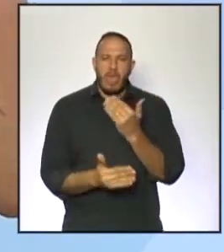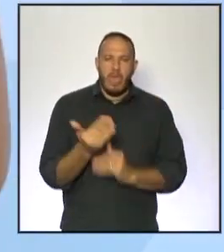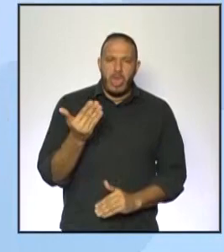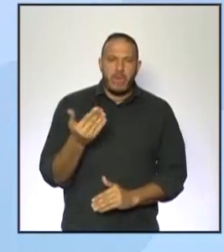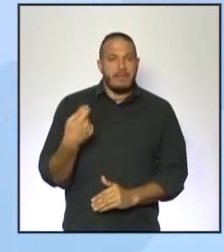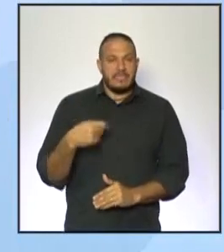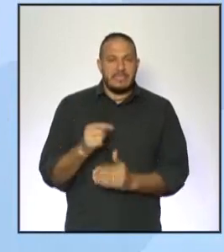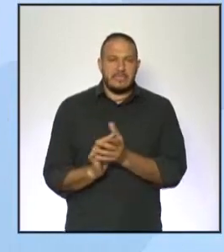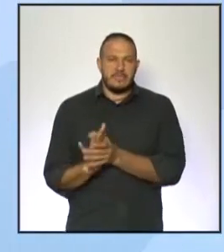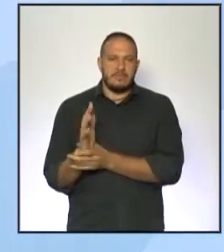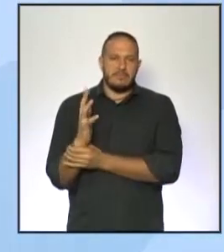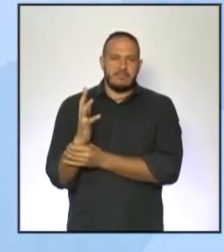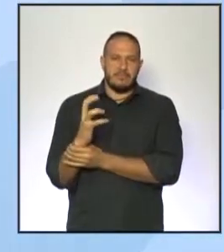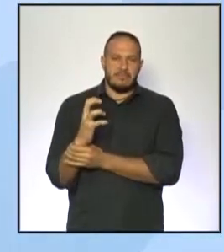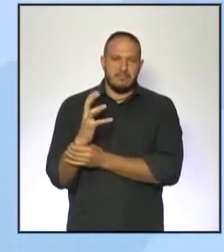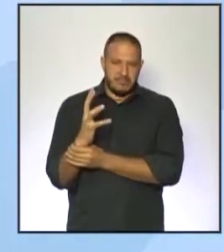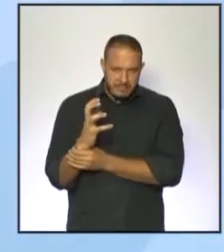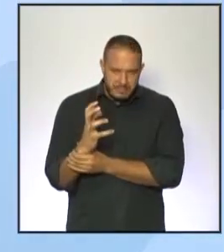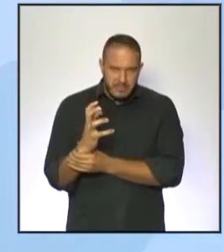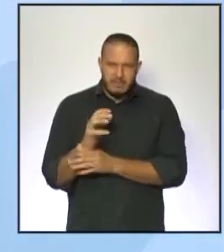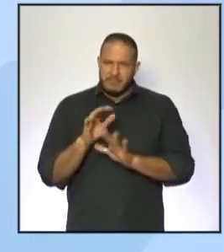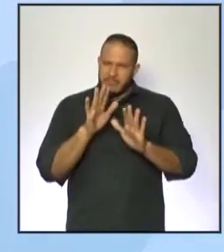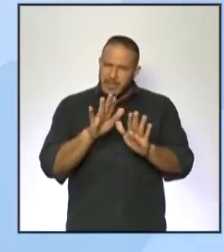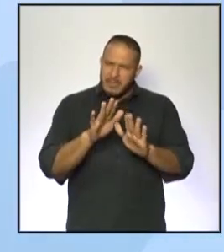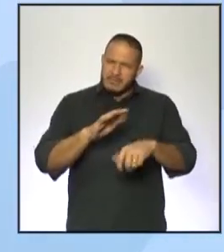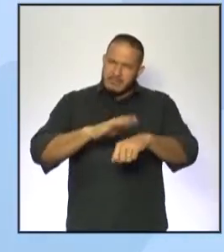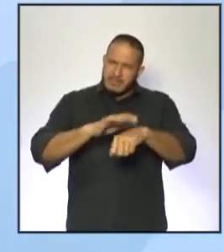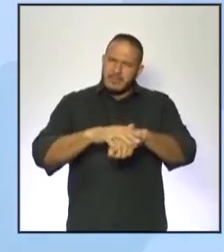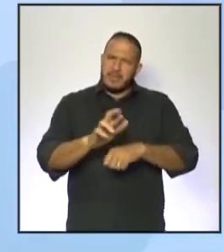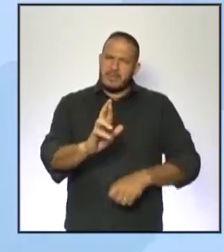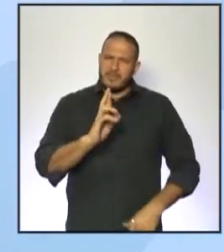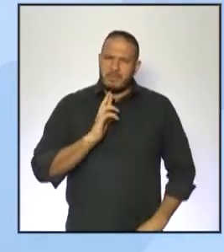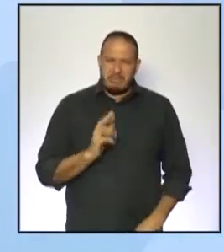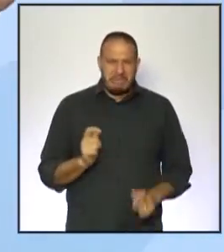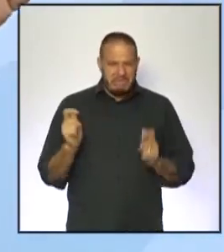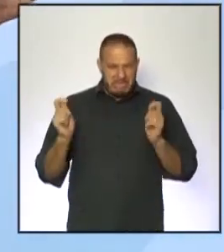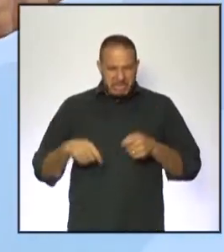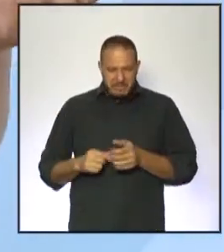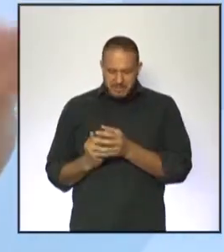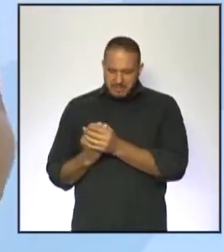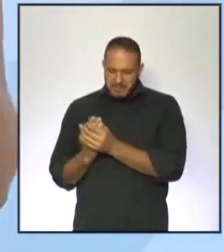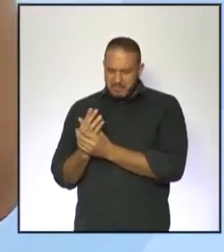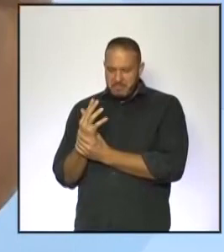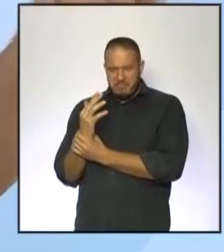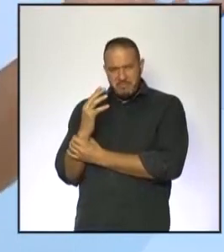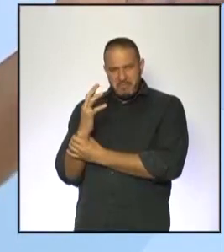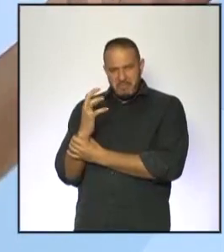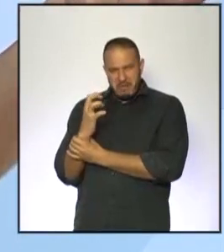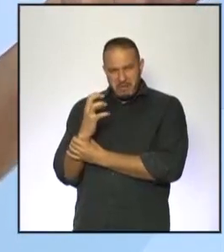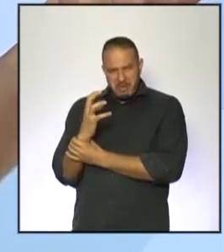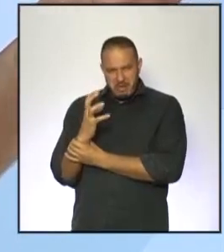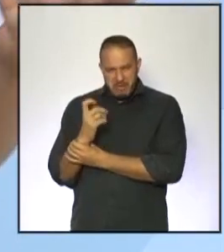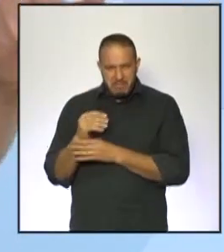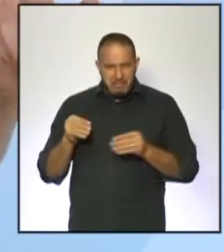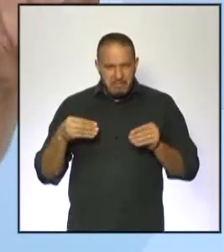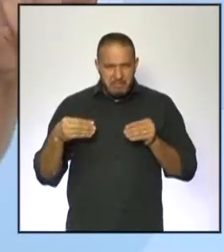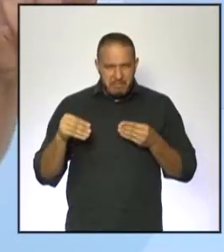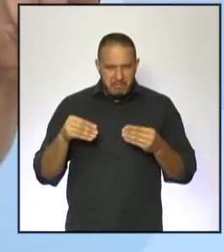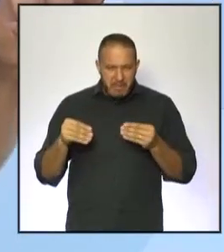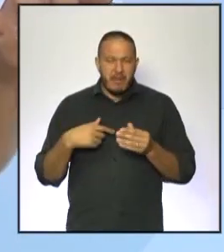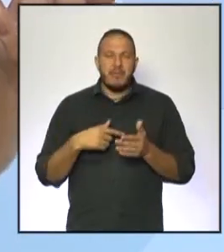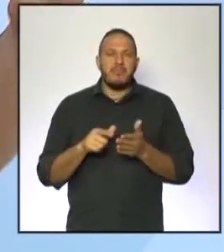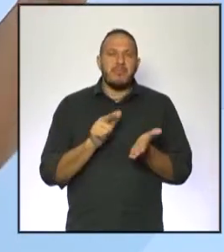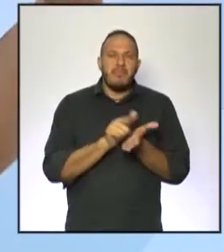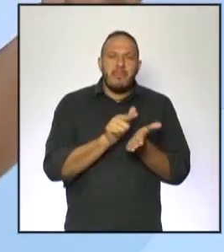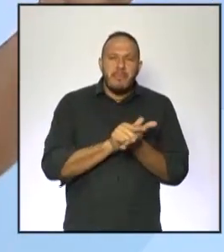agora, me responda, você acha que é possível construir uma mão mecânica com papelão,